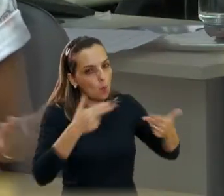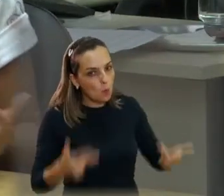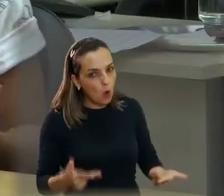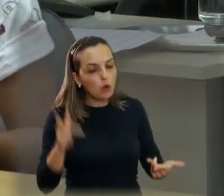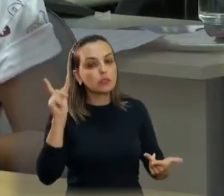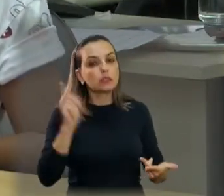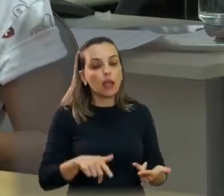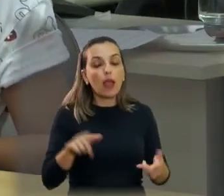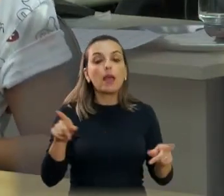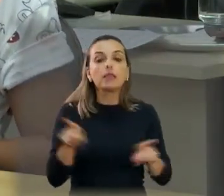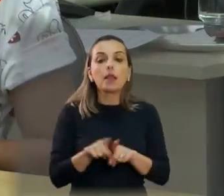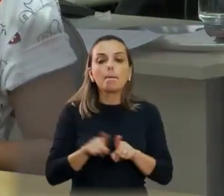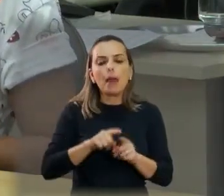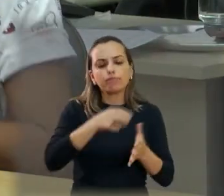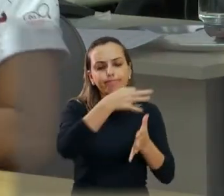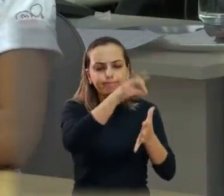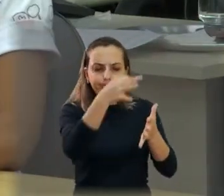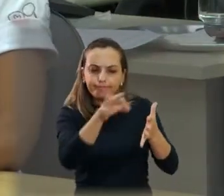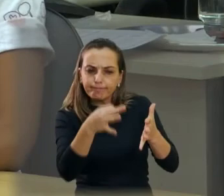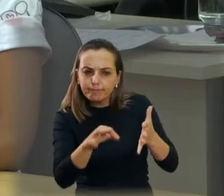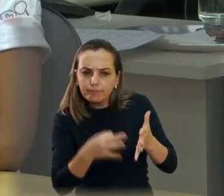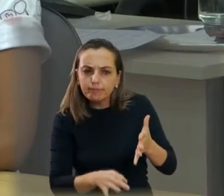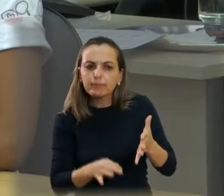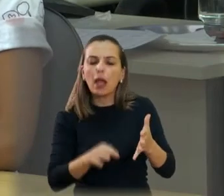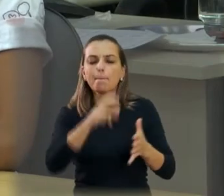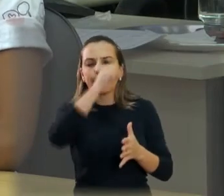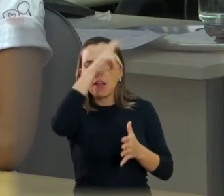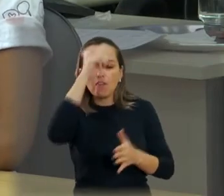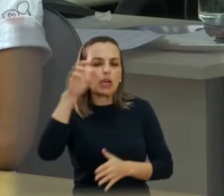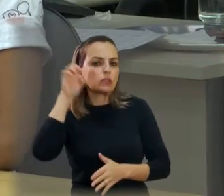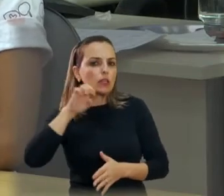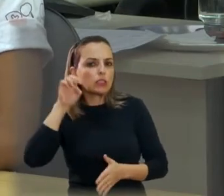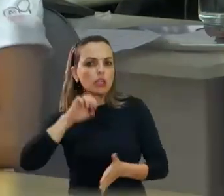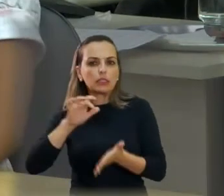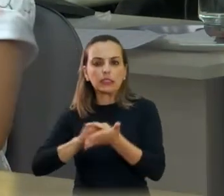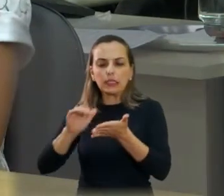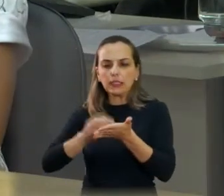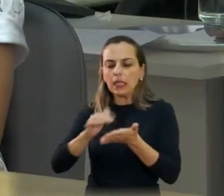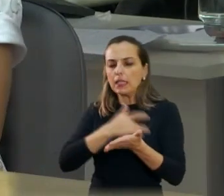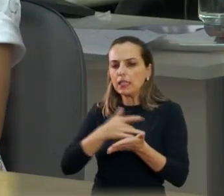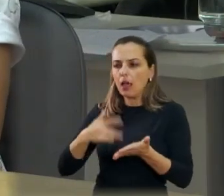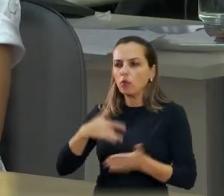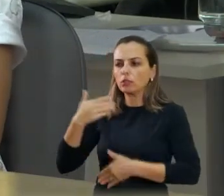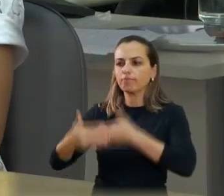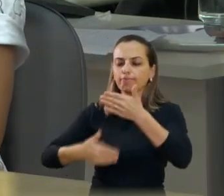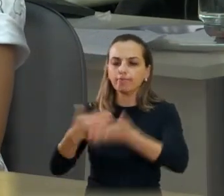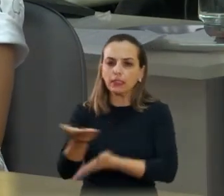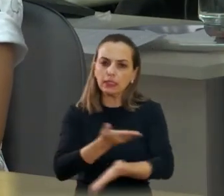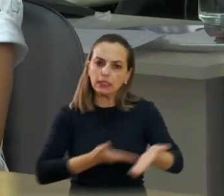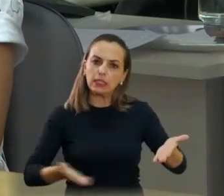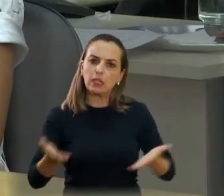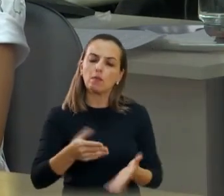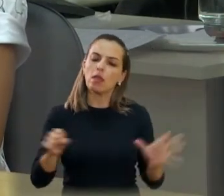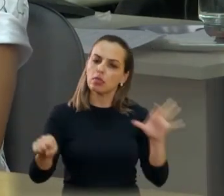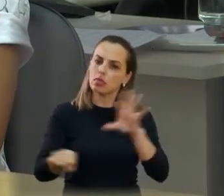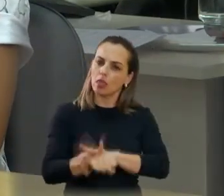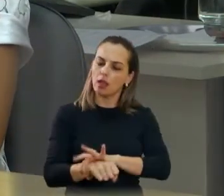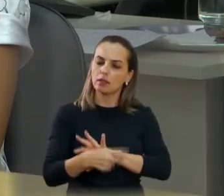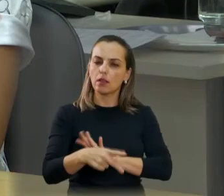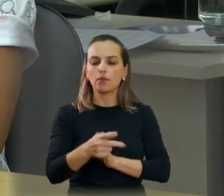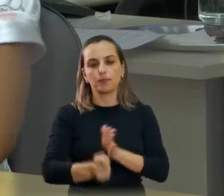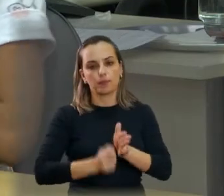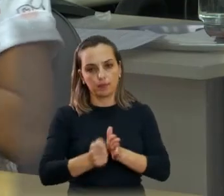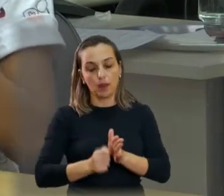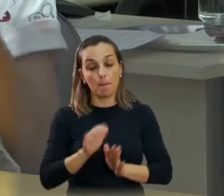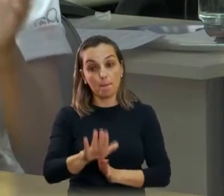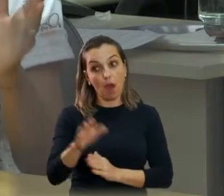com saudades e todas as questões que o prefeito Edinho Silva e a Secretaria Municipal de Saúde têm se envolvido tanto para garantir para a nossa cidade. Agora, é